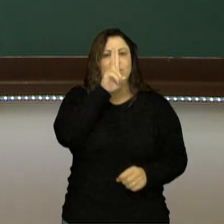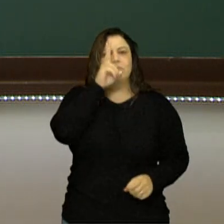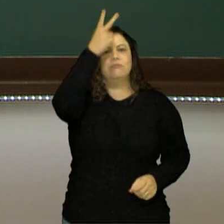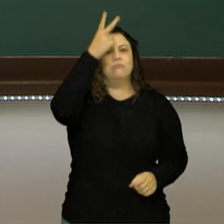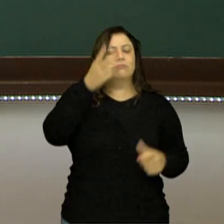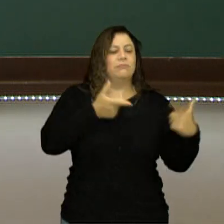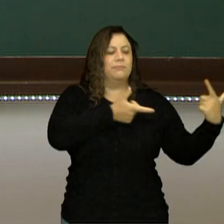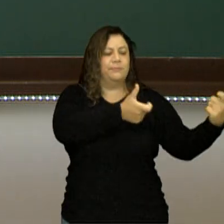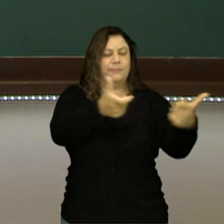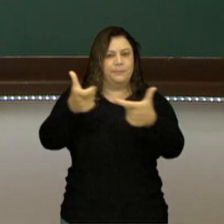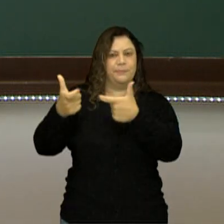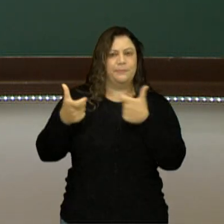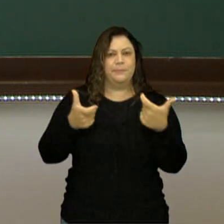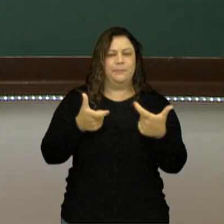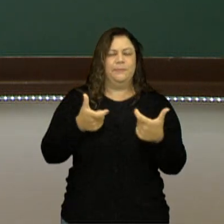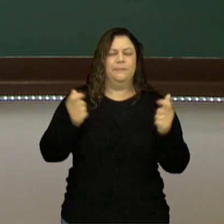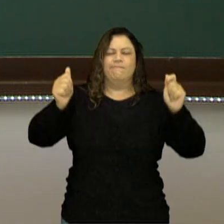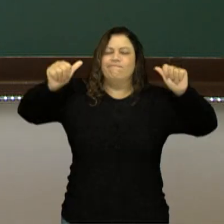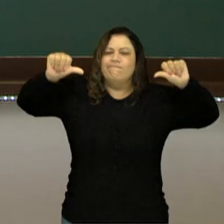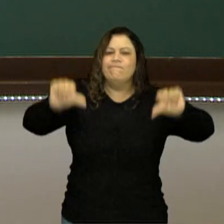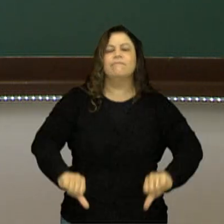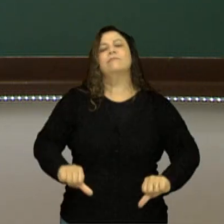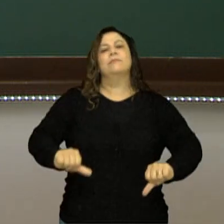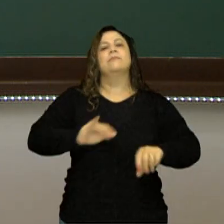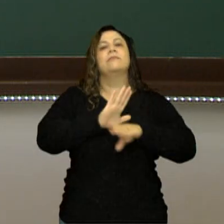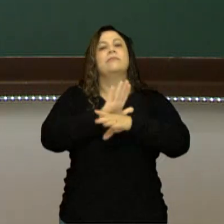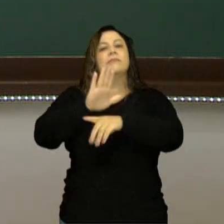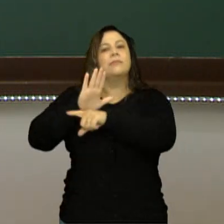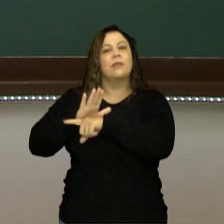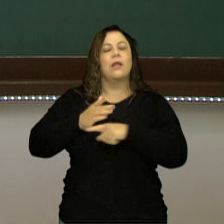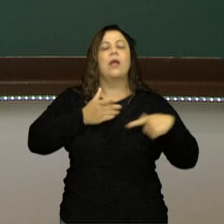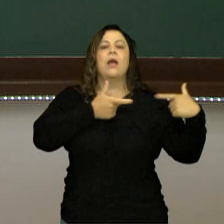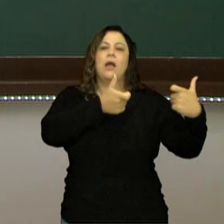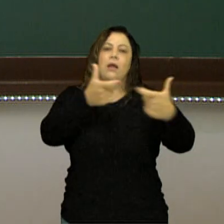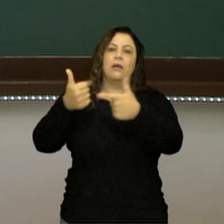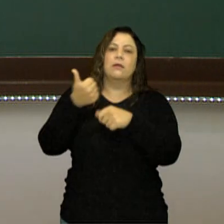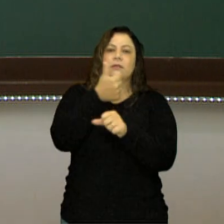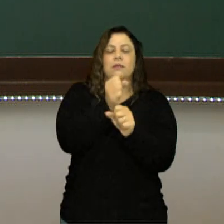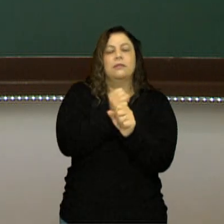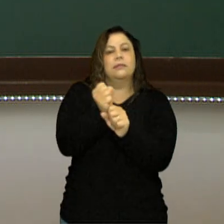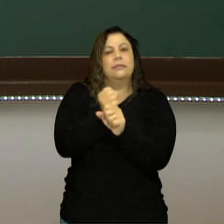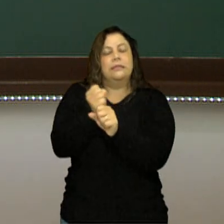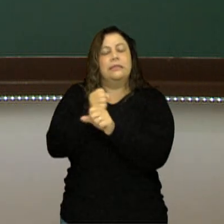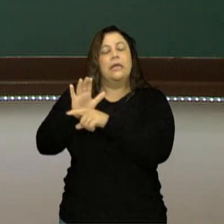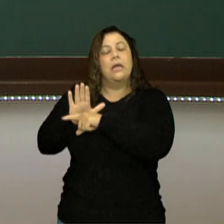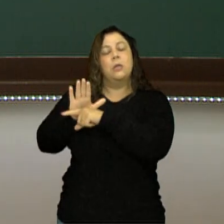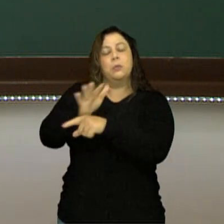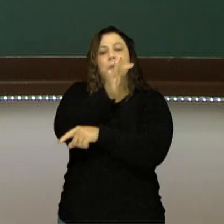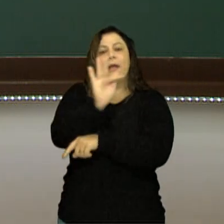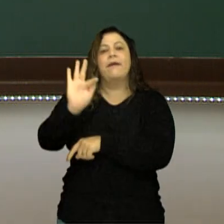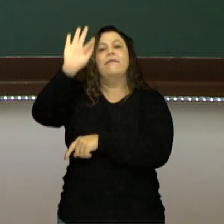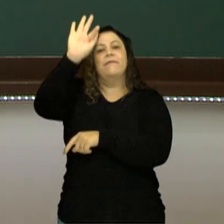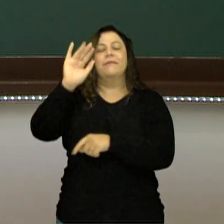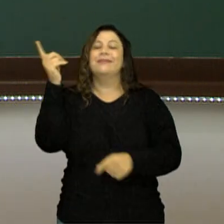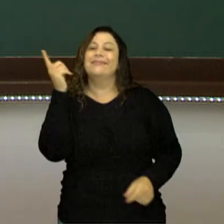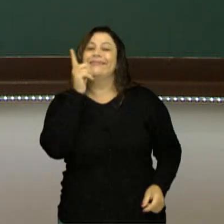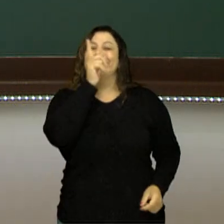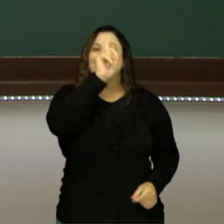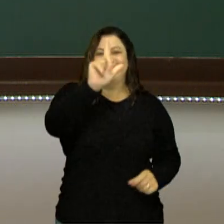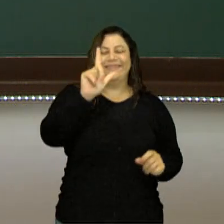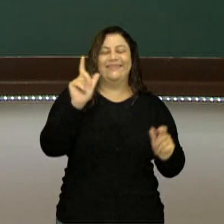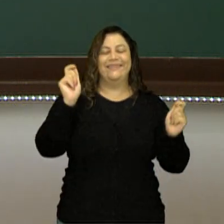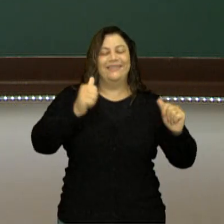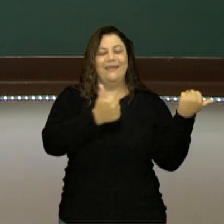guerras, que foram terríveis, ajudaram. A Guerra dos 100 Anos ajudou a França porque a França ganha a guerra e passa a